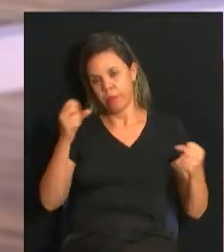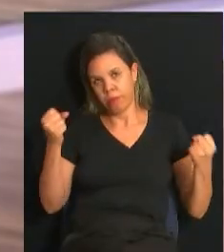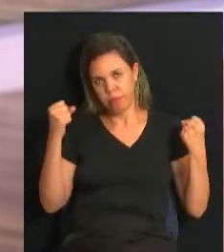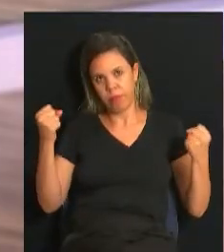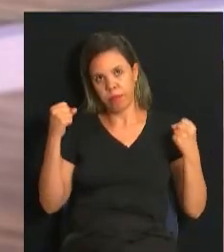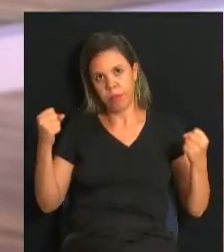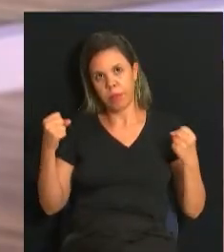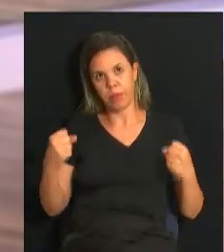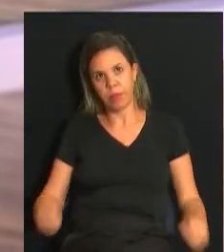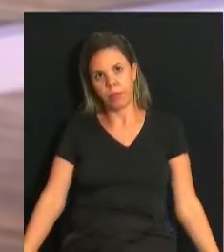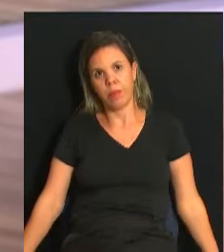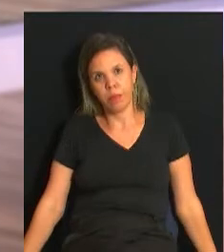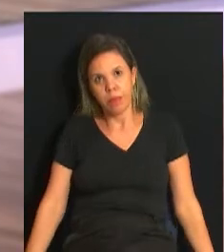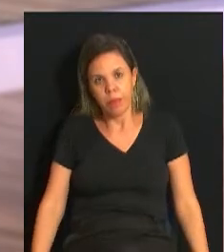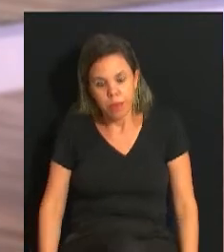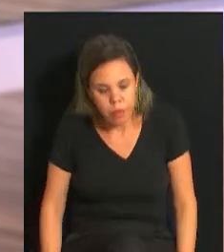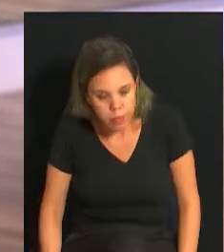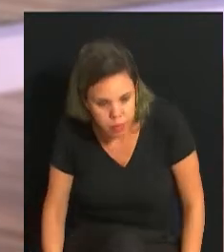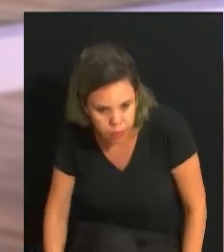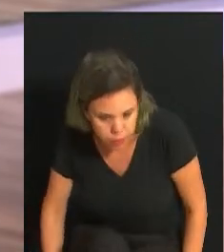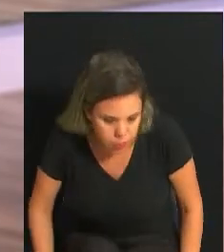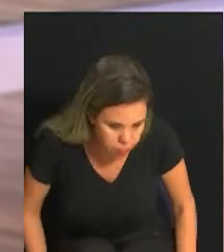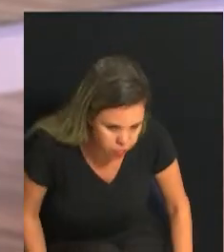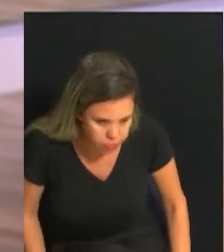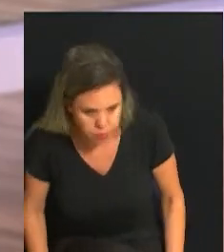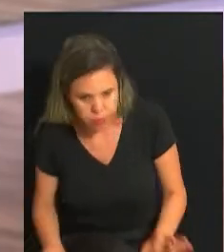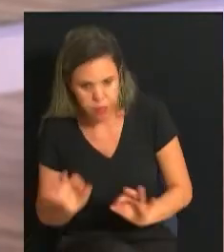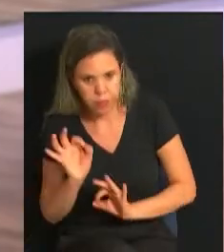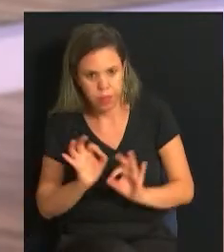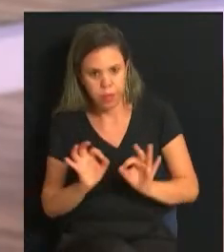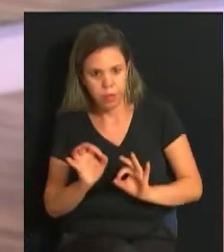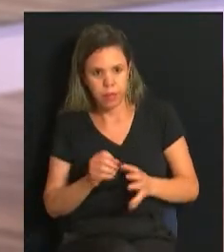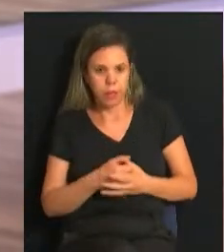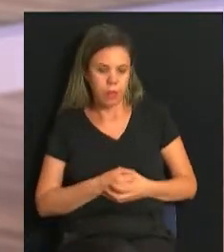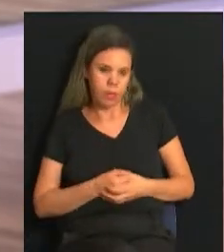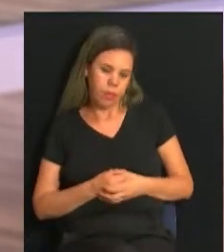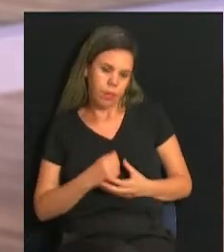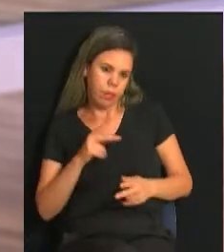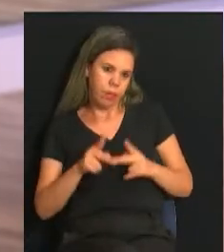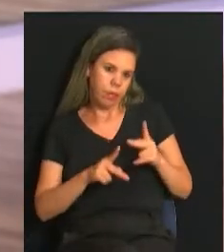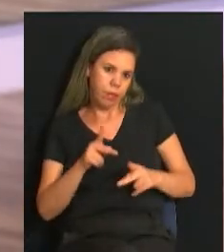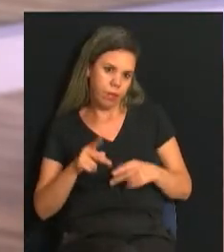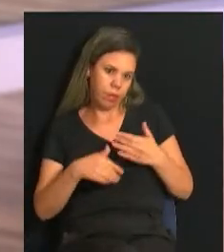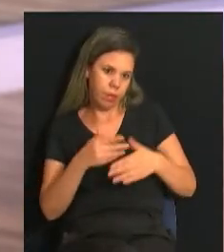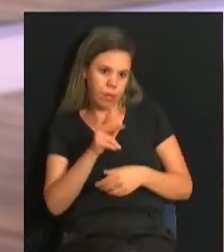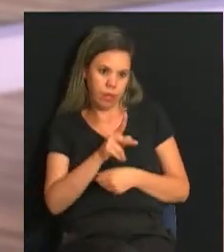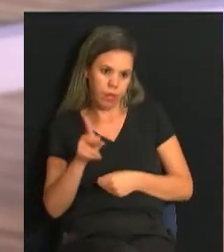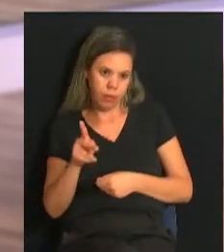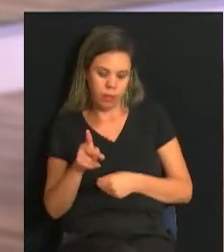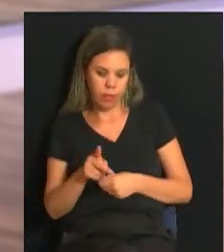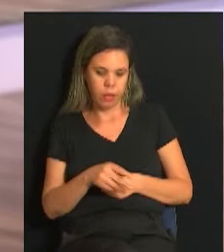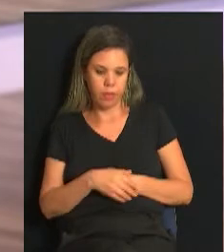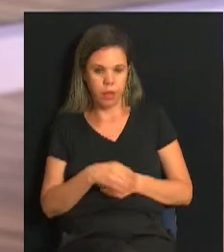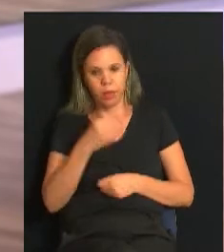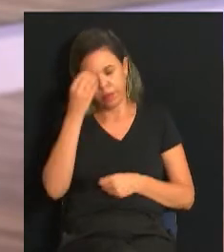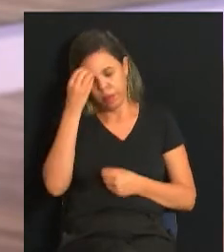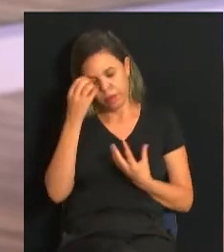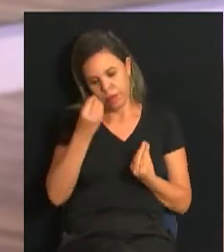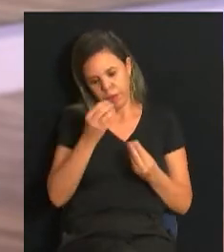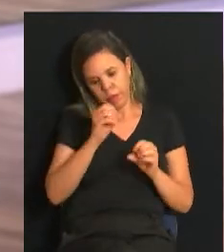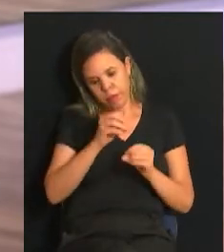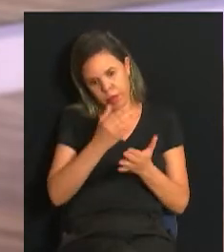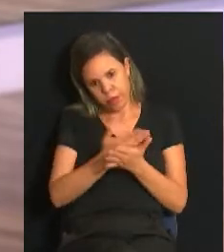já tá com botões preparado né Tem muitas vezes como procedimento da vida relações dias